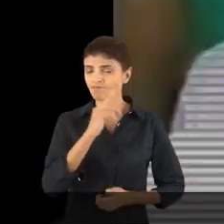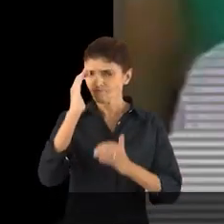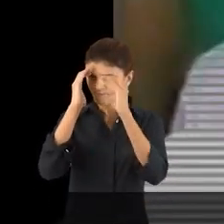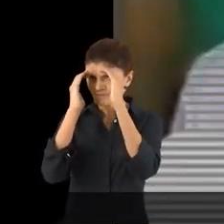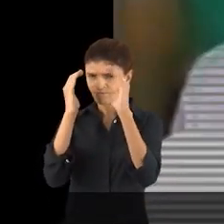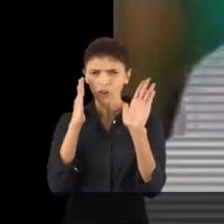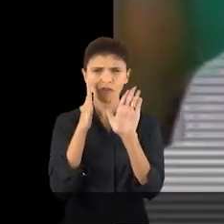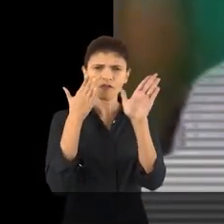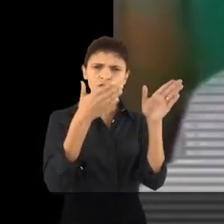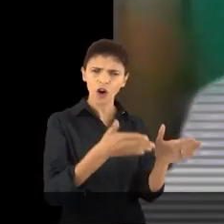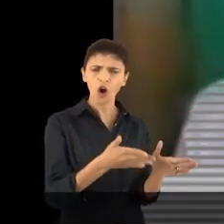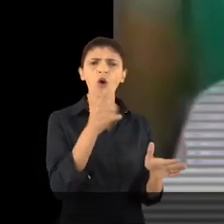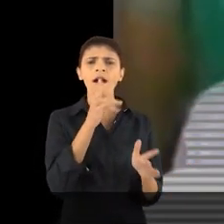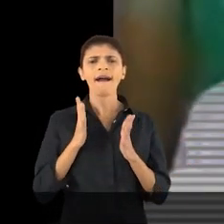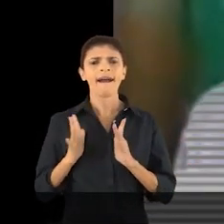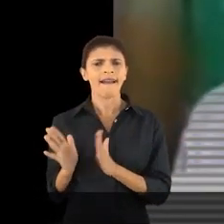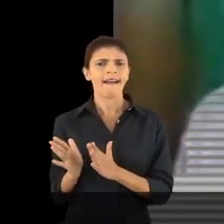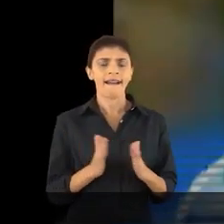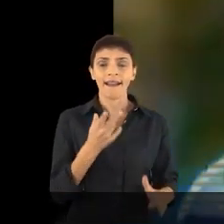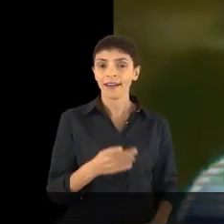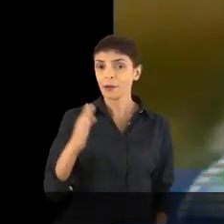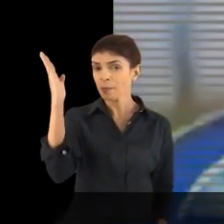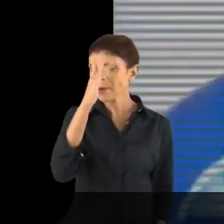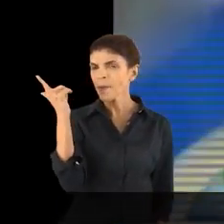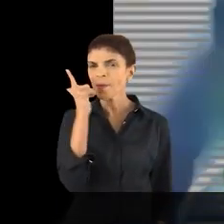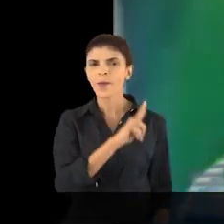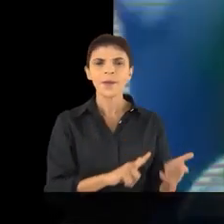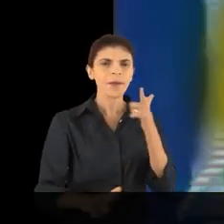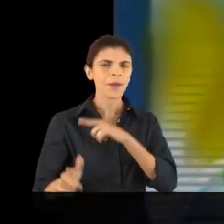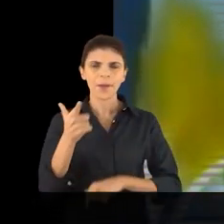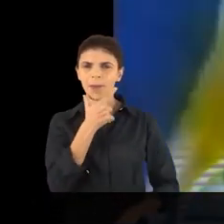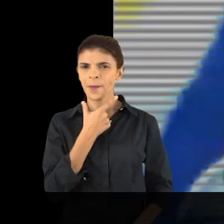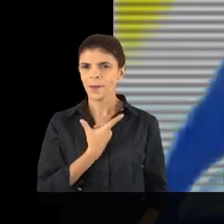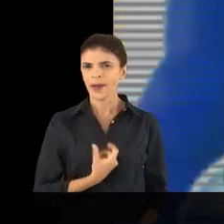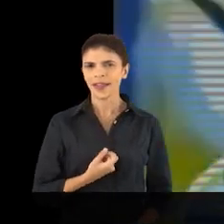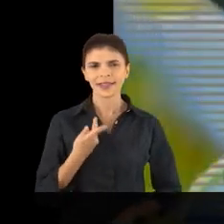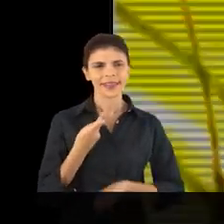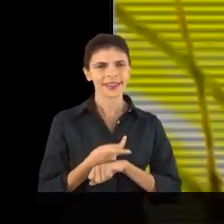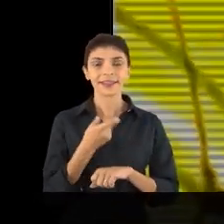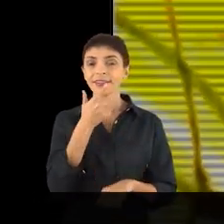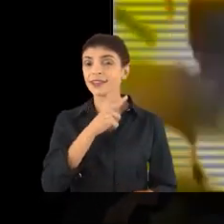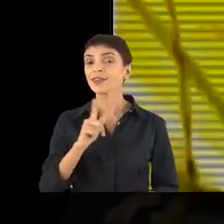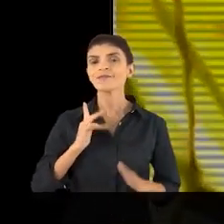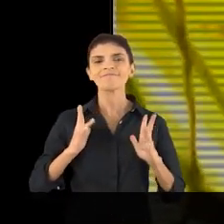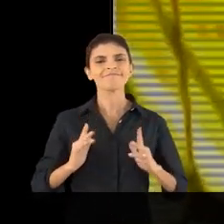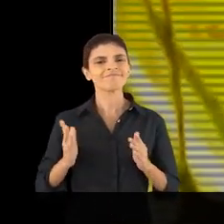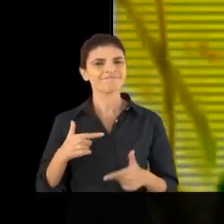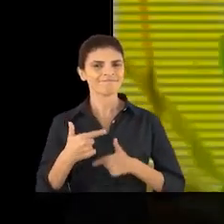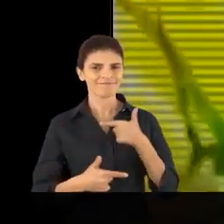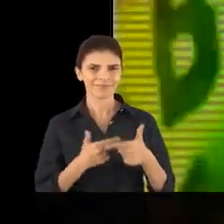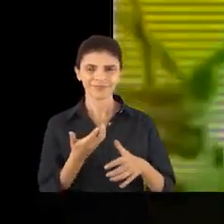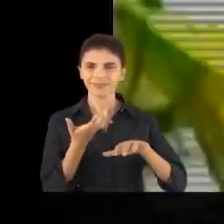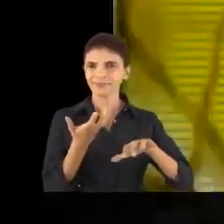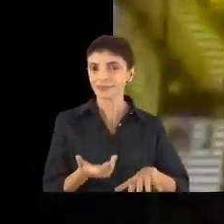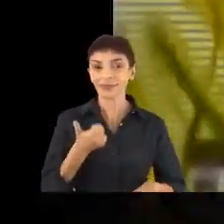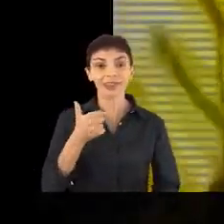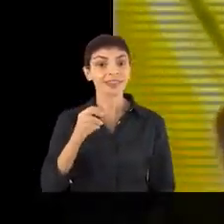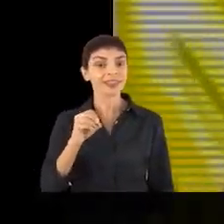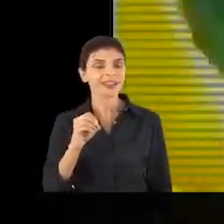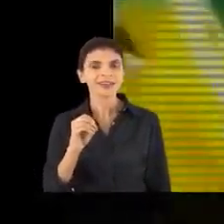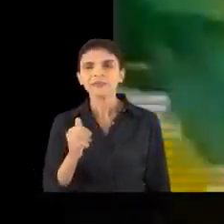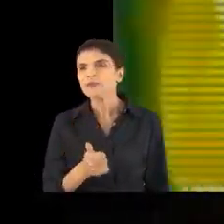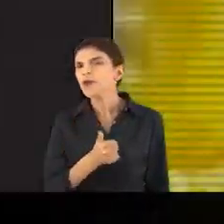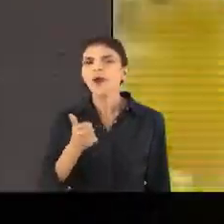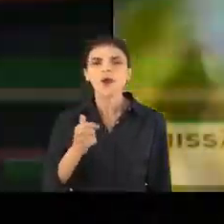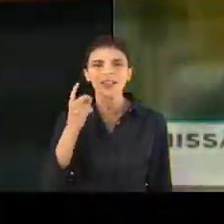Com disciplina e determinação, Luiz Lima trouxe para o Brasil muitas conquistas. Levou essa vontade de fazer direito para a Câmara e já foi eleito um dos